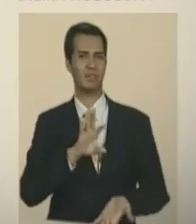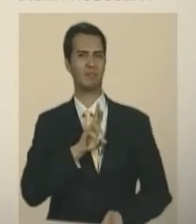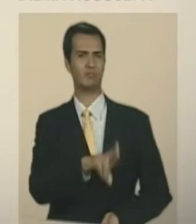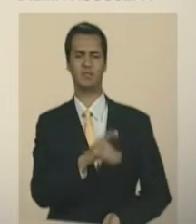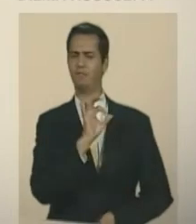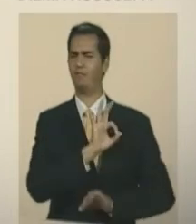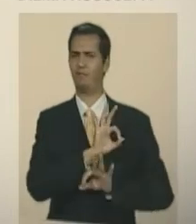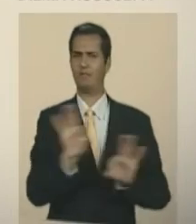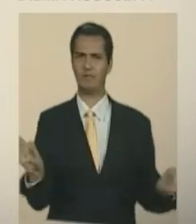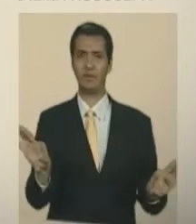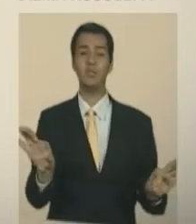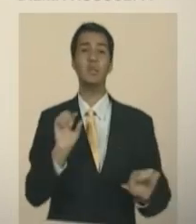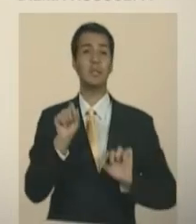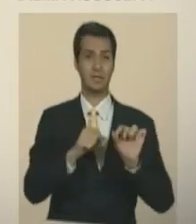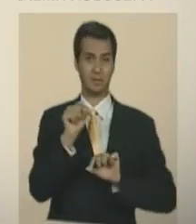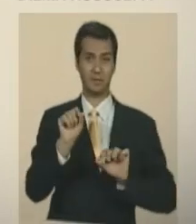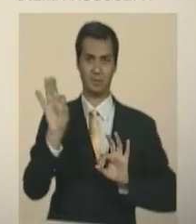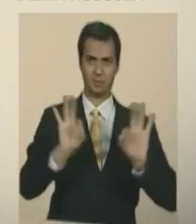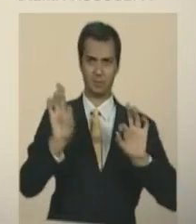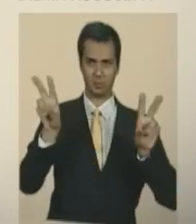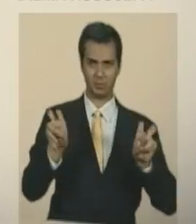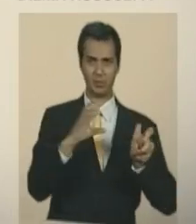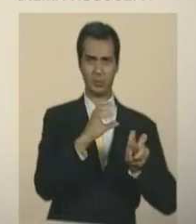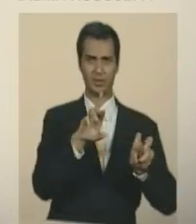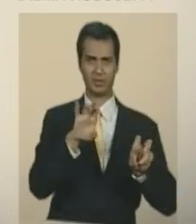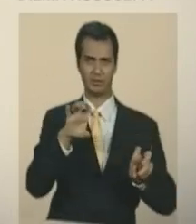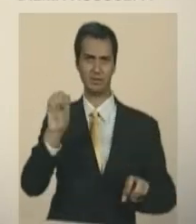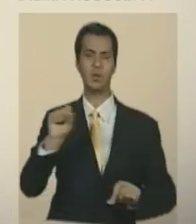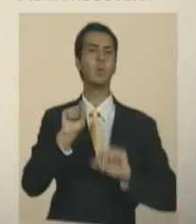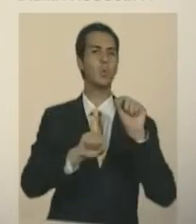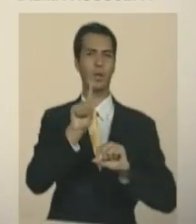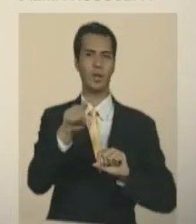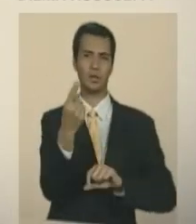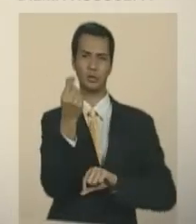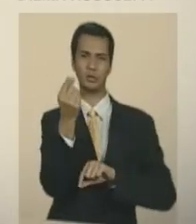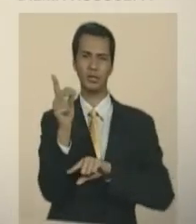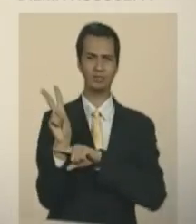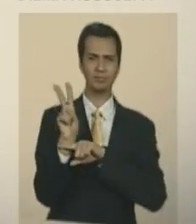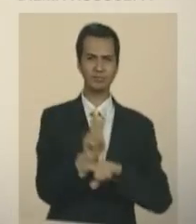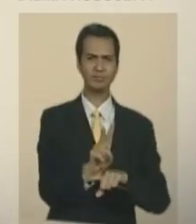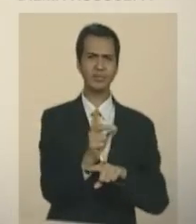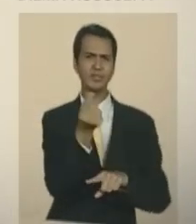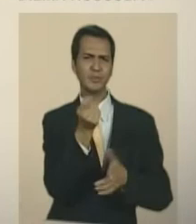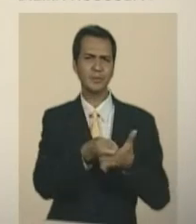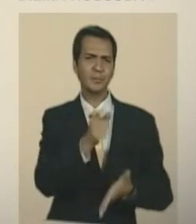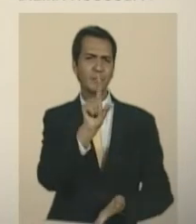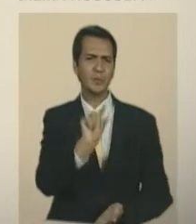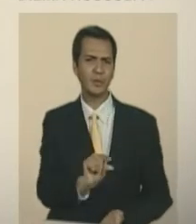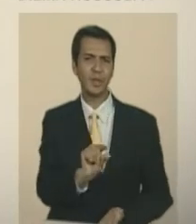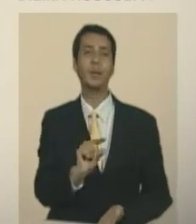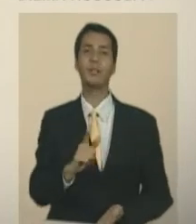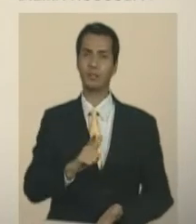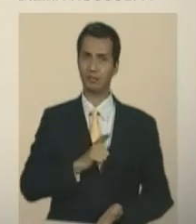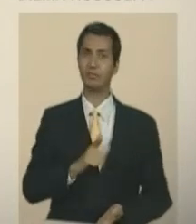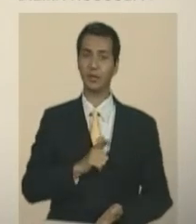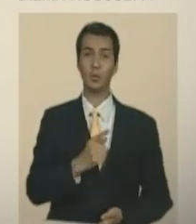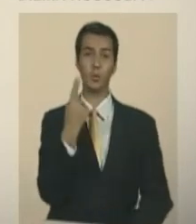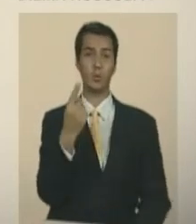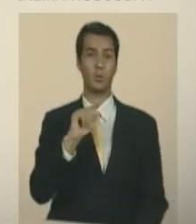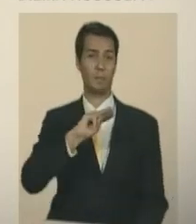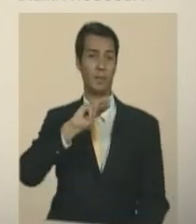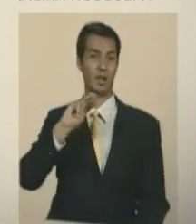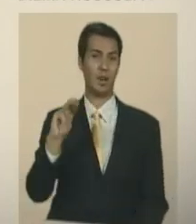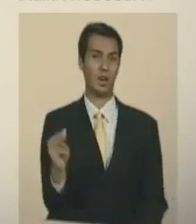são excelentes o crescer que é o nosso programa de microcrédito produtivo orientado fez mais de 1